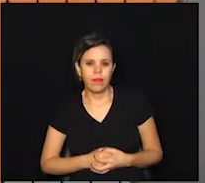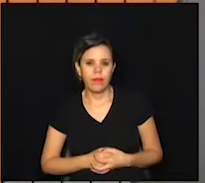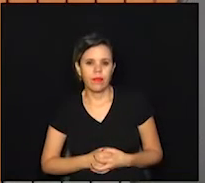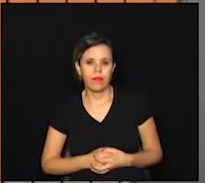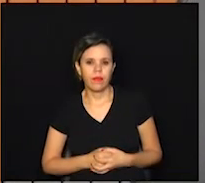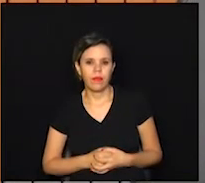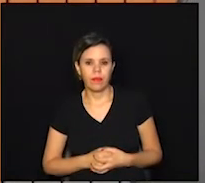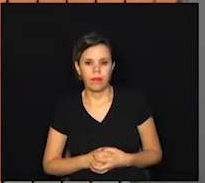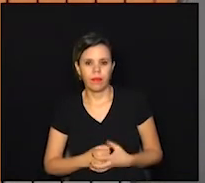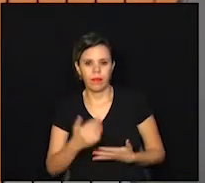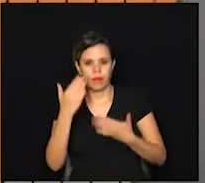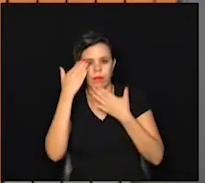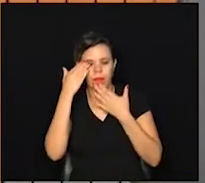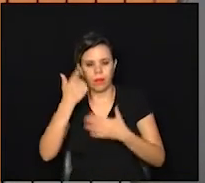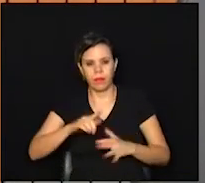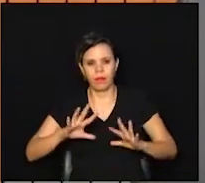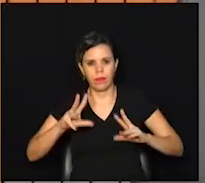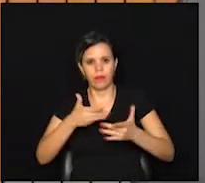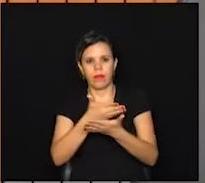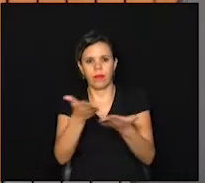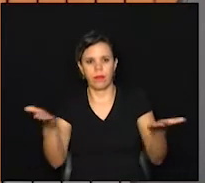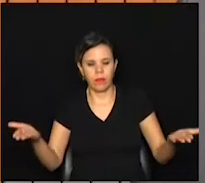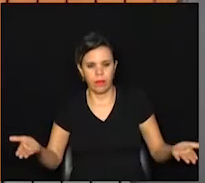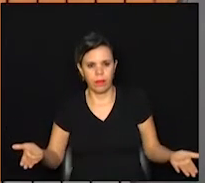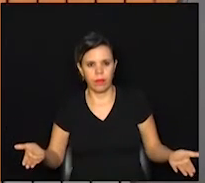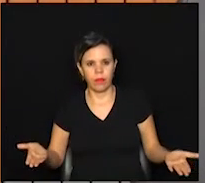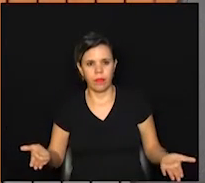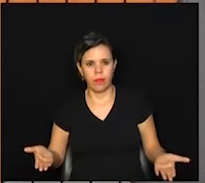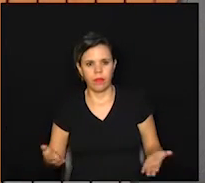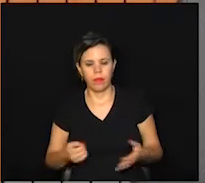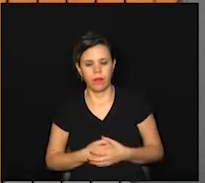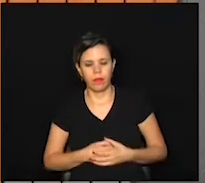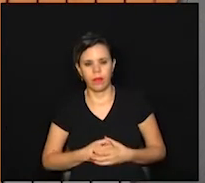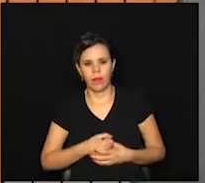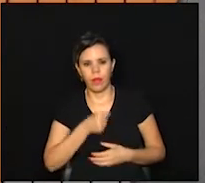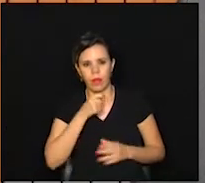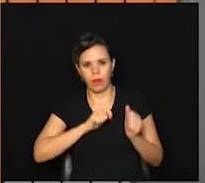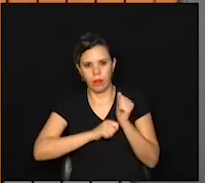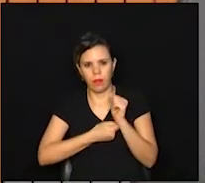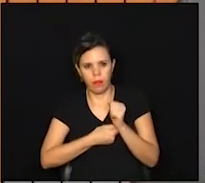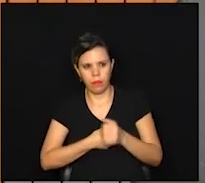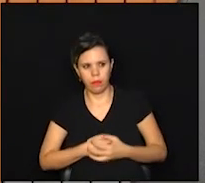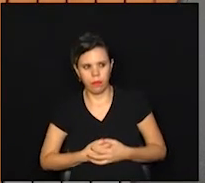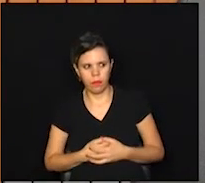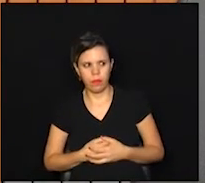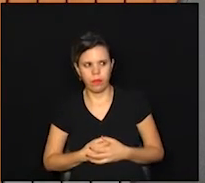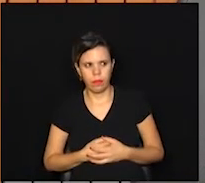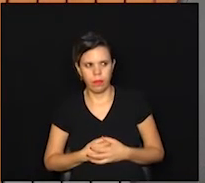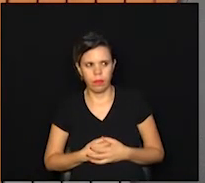Então, quero agradecer mais uma vez a todos vocês. O Sotile tá com o microfone fechado, você quer falar mais alguma coisa, Sotile?